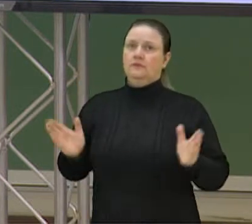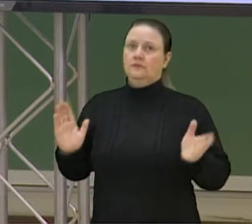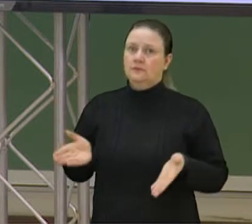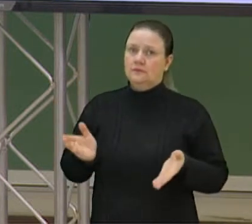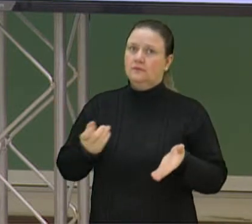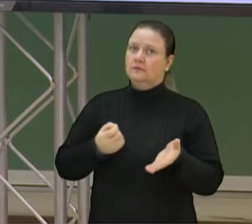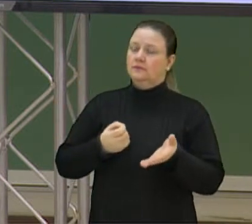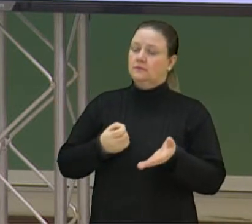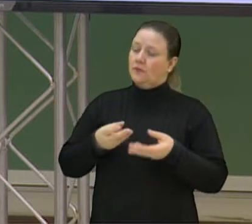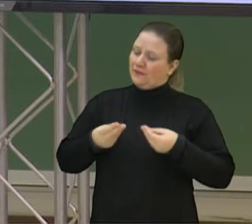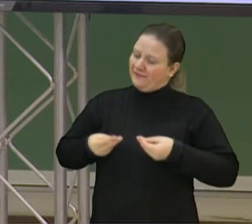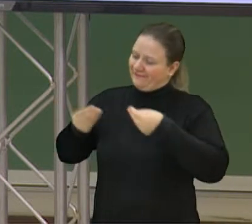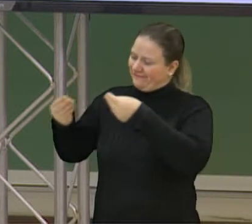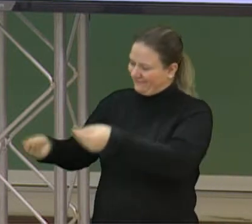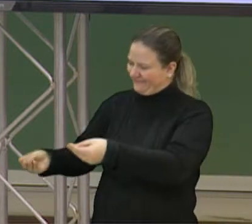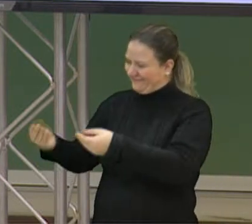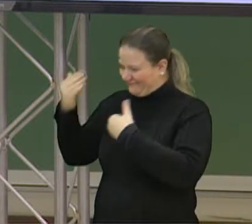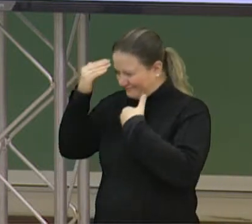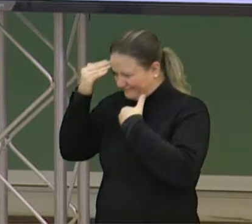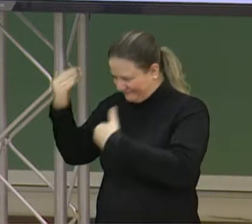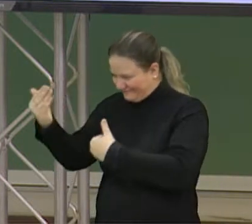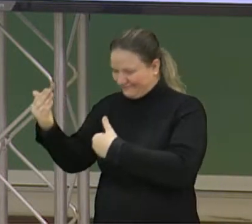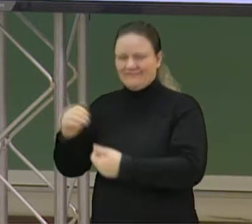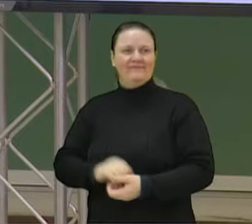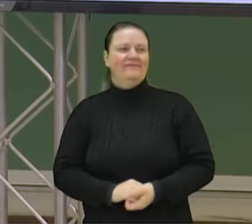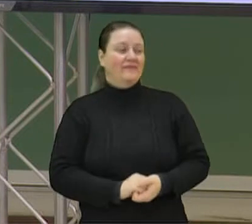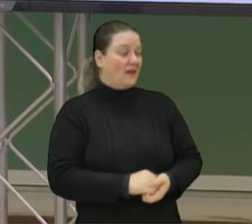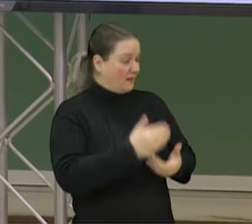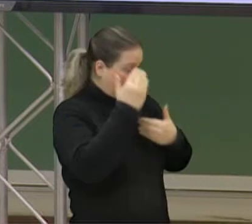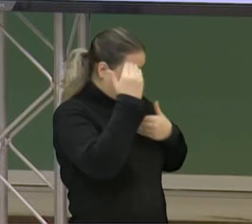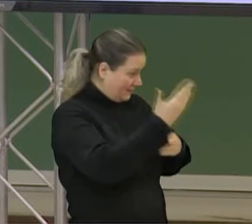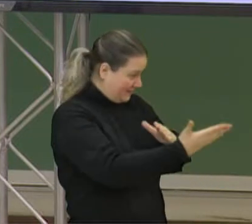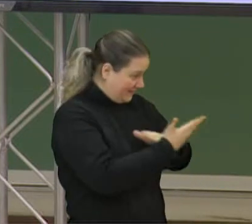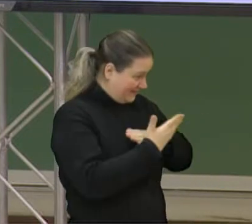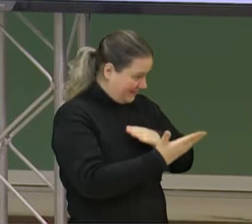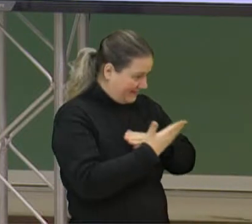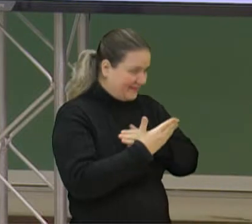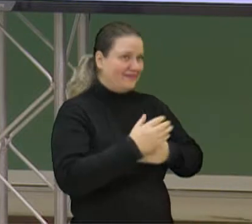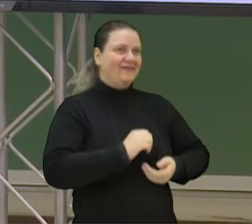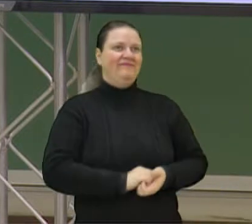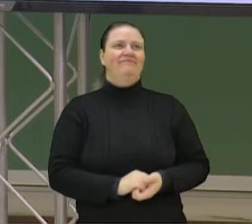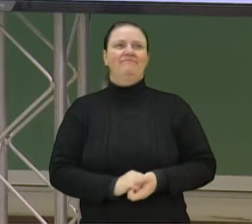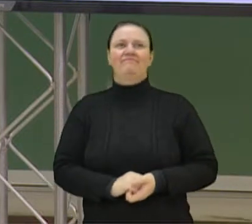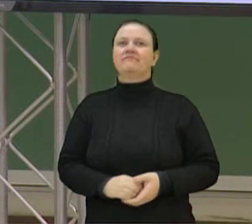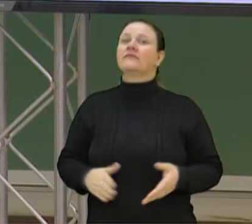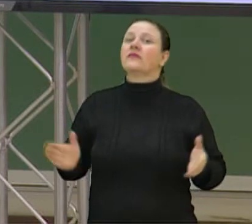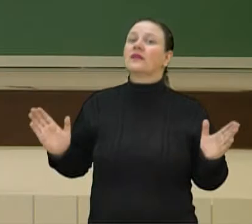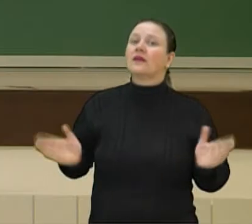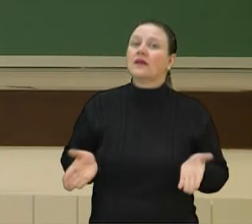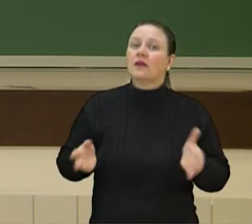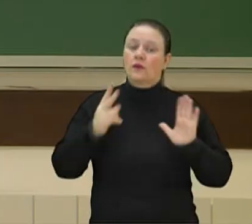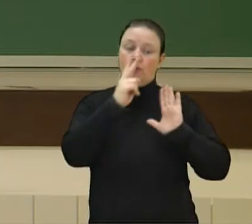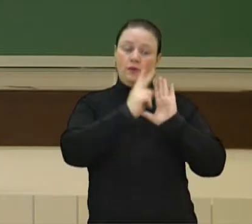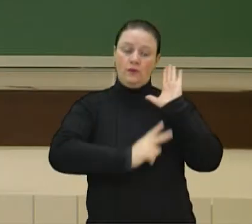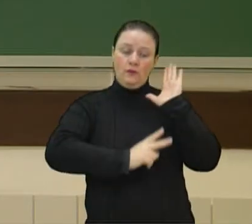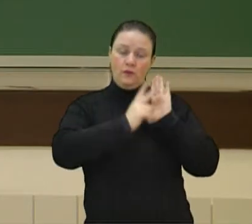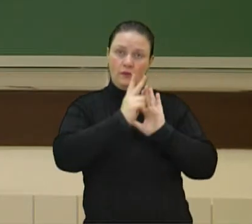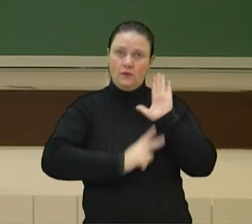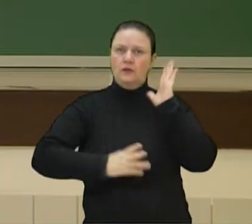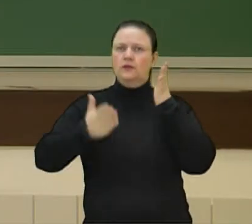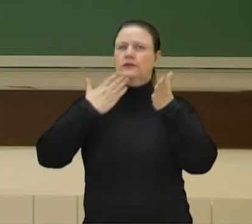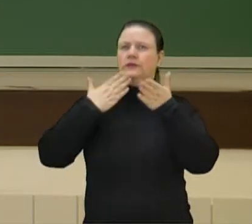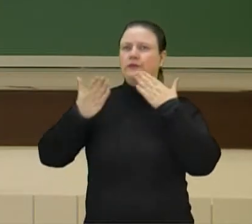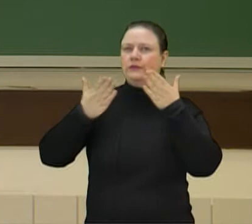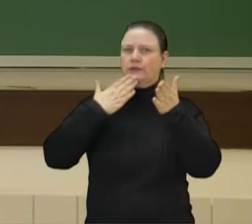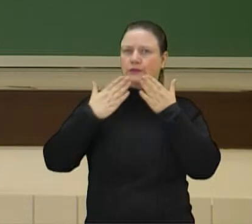suas compras. Gracias. Gracias por sua ajuda. Hasta pronto. Bom, então lemos um diálogo de Olivia